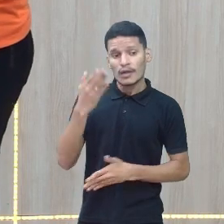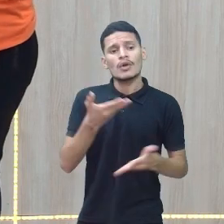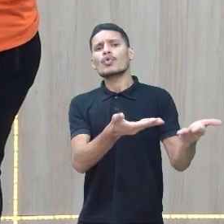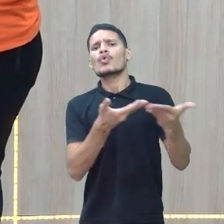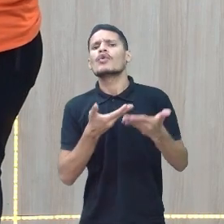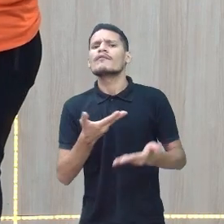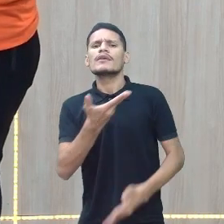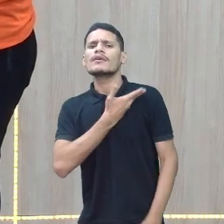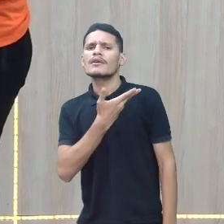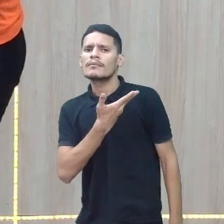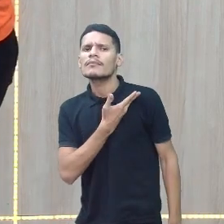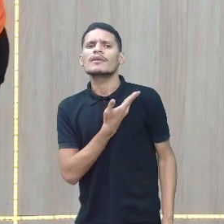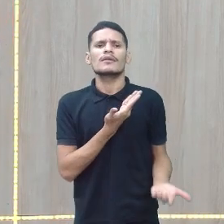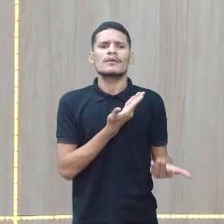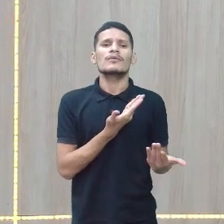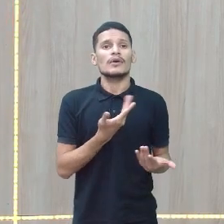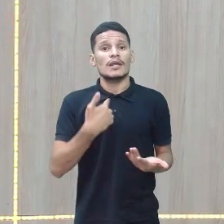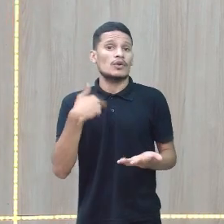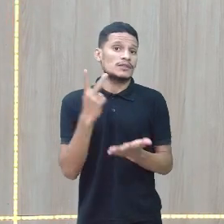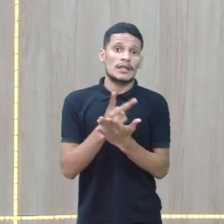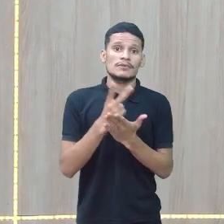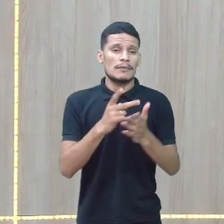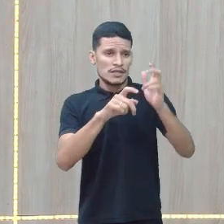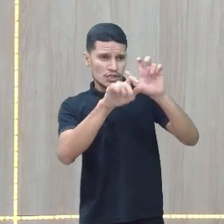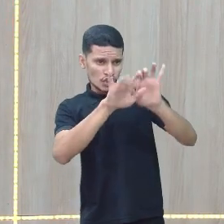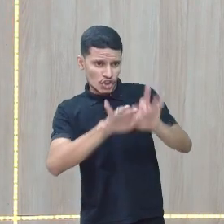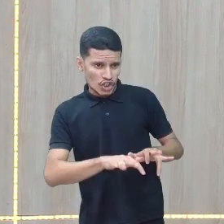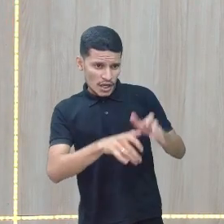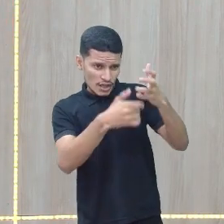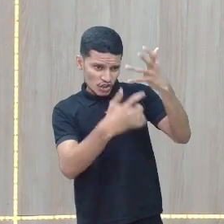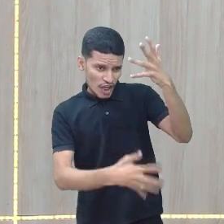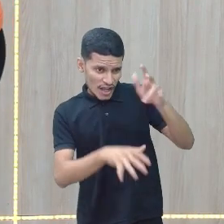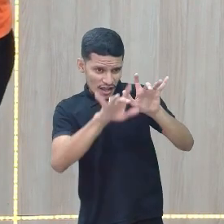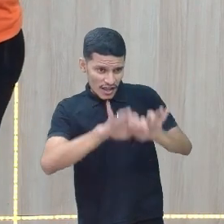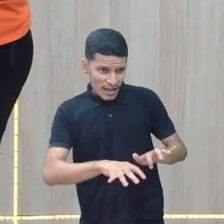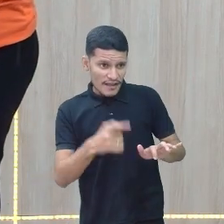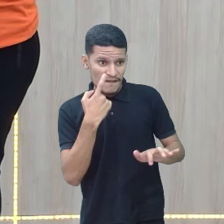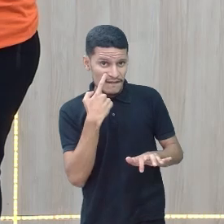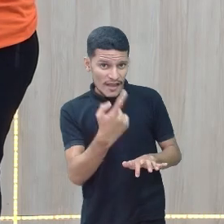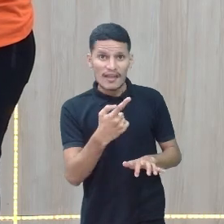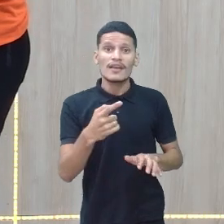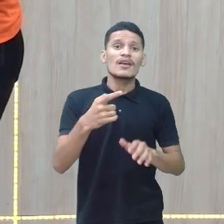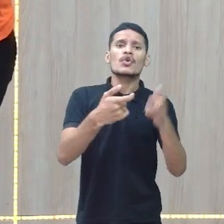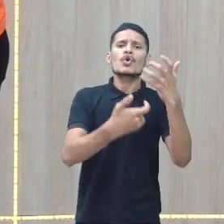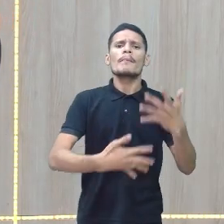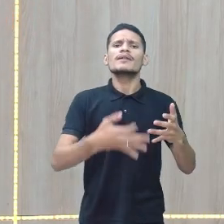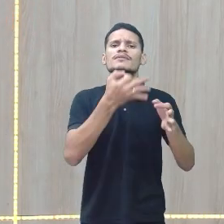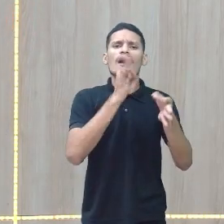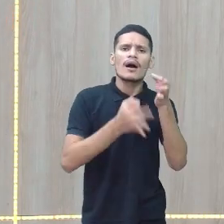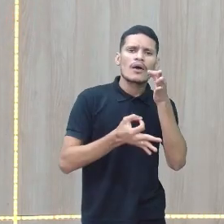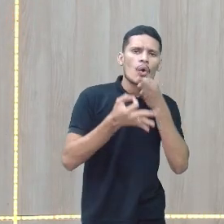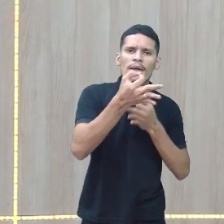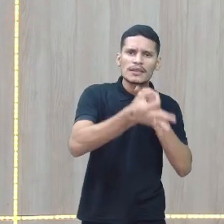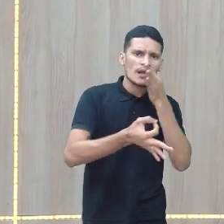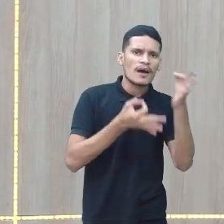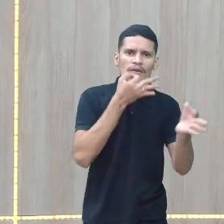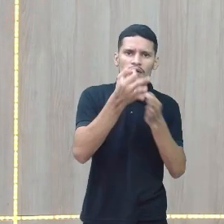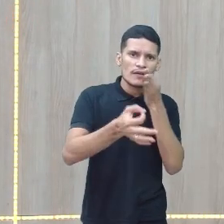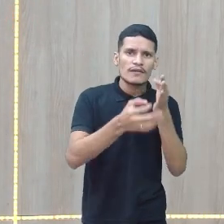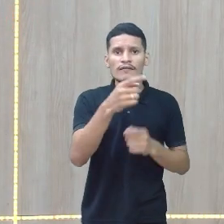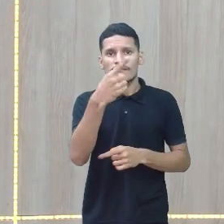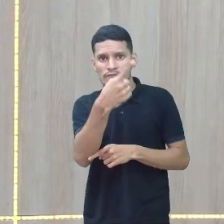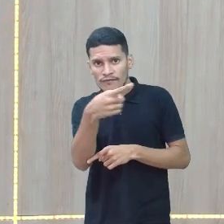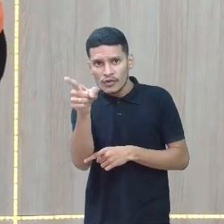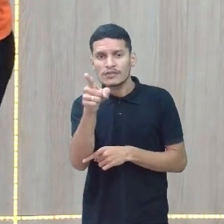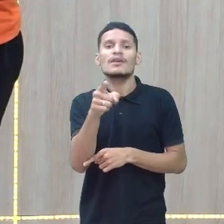seus amiguinhos. Né? Eu tenho ido lá no chat, tenho visto lá os comentários de vocês, nome de escolas, não é? Que está